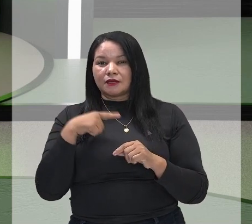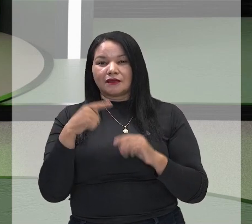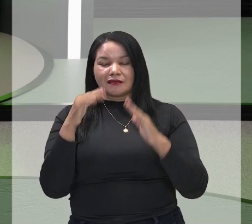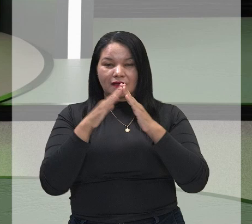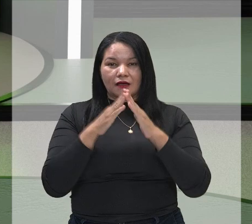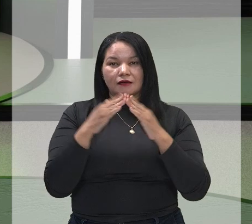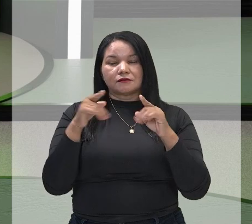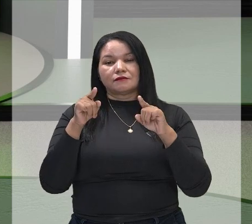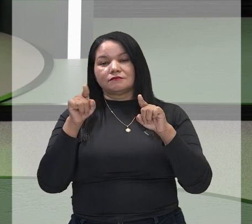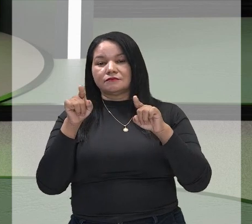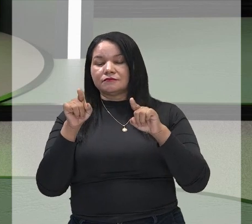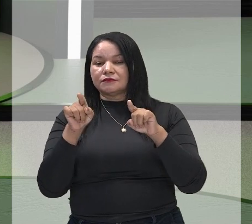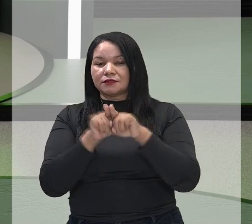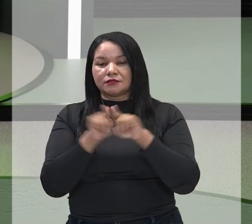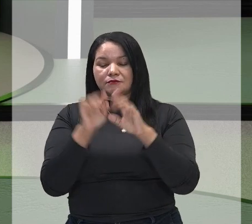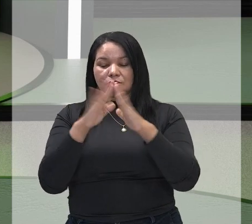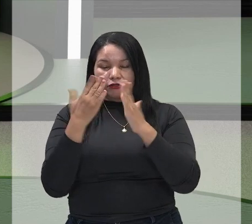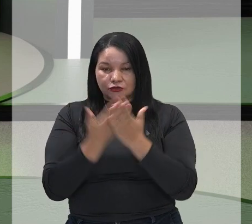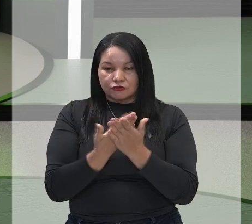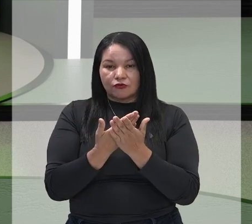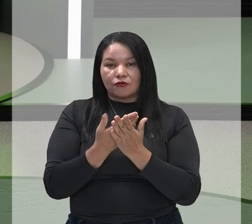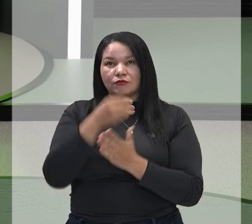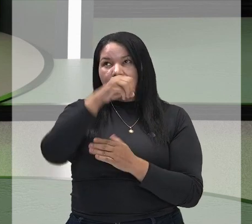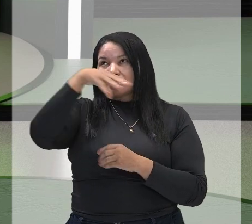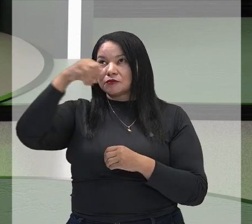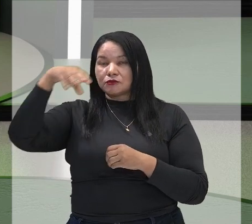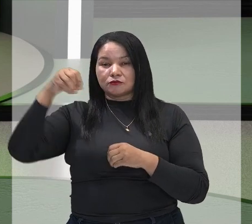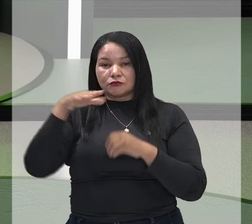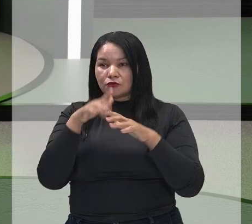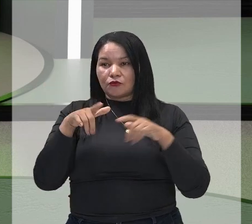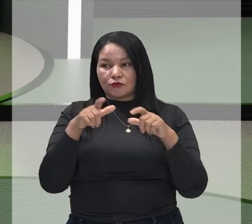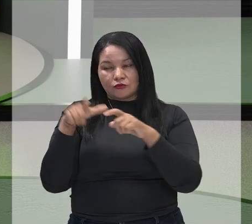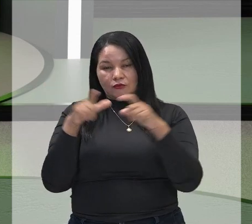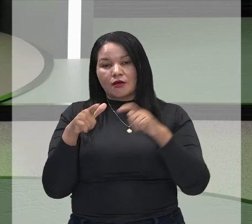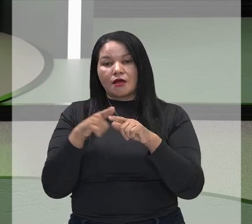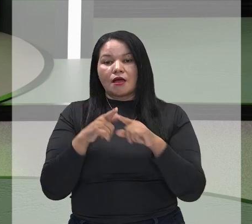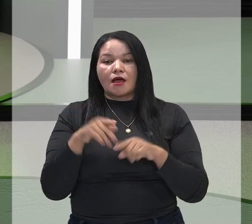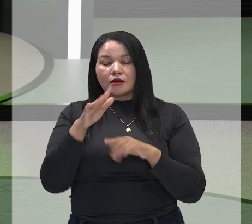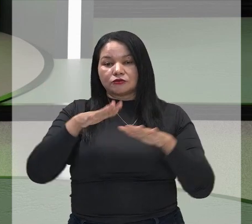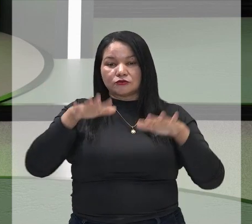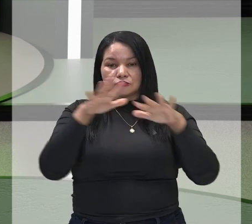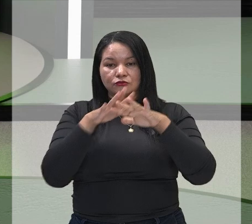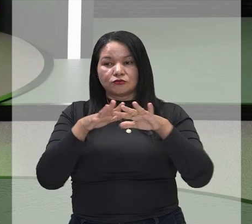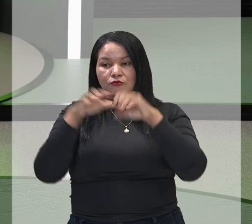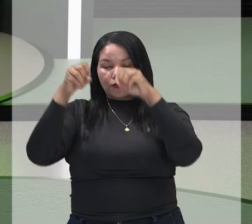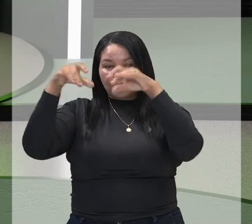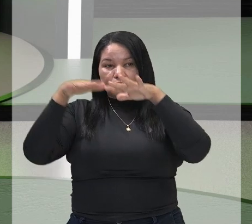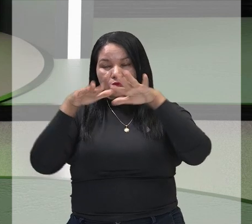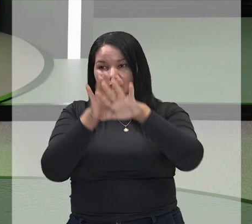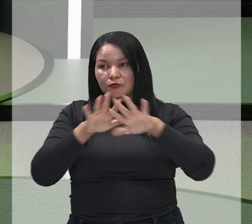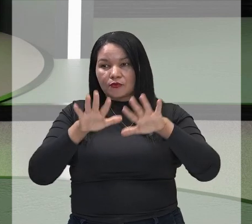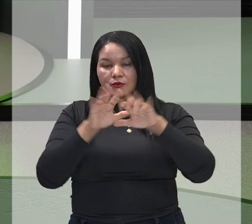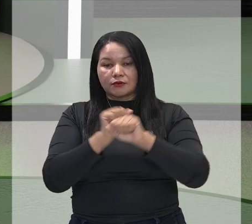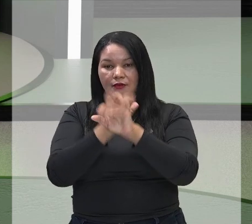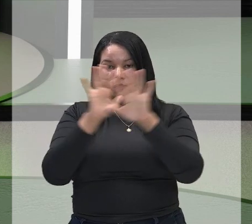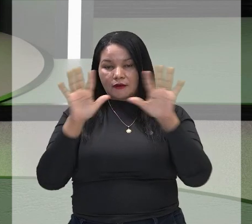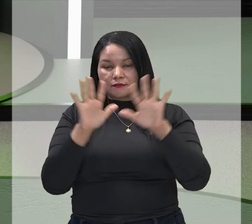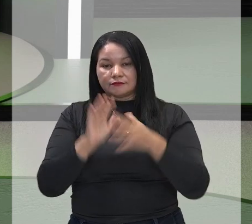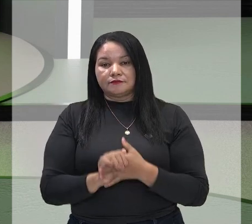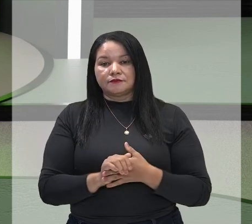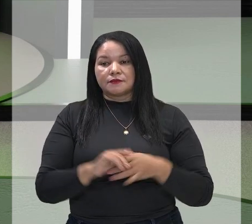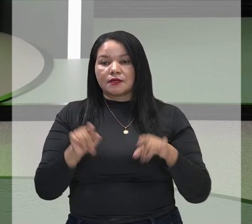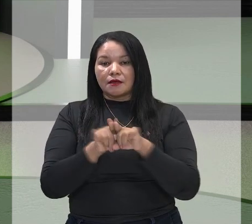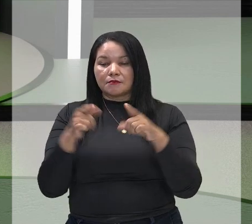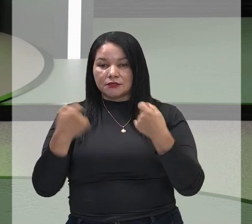tem lâmpadas em toda parte, né, utilizada para trazer iluminação ao ambiente, todo mundo conhece. Para acender uma